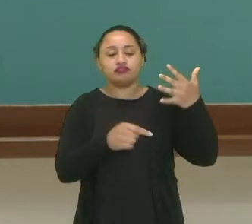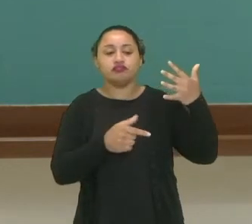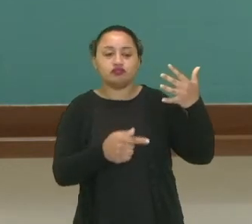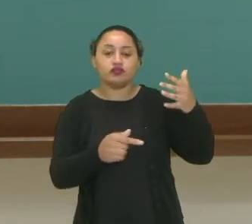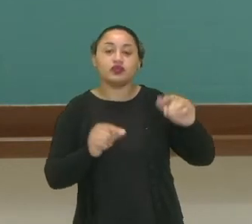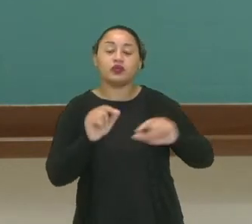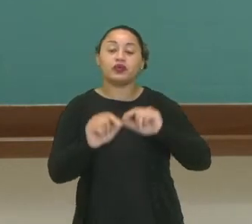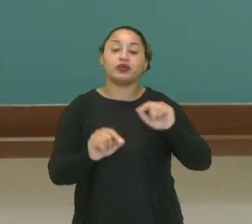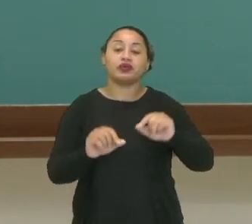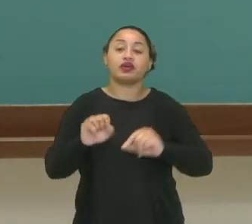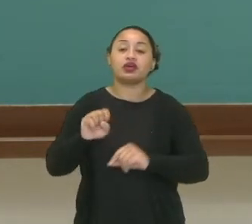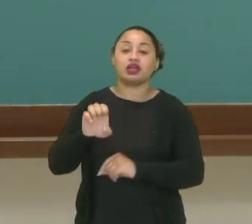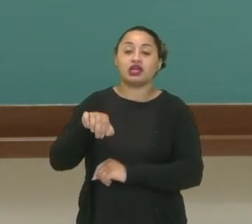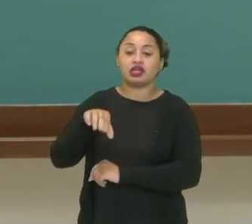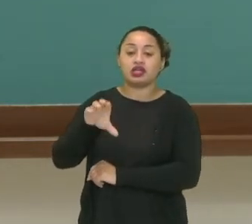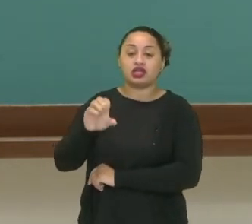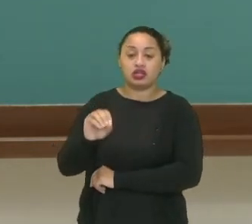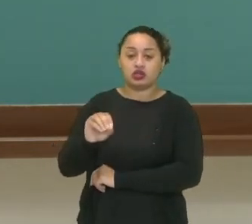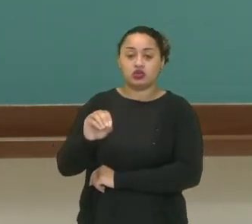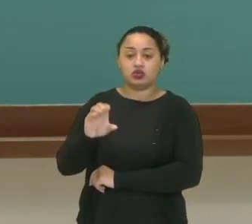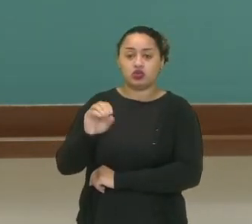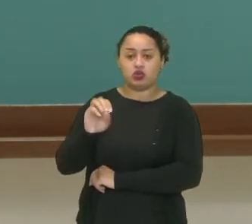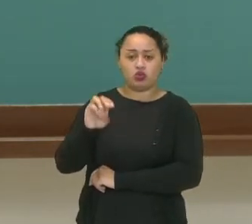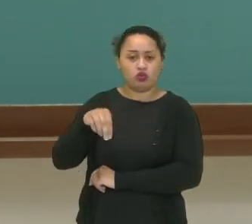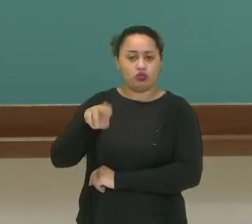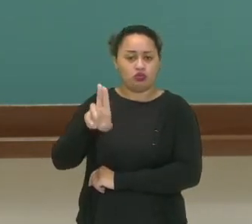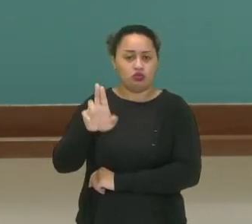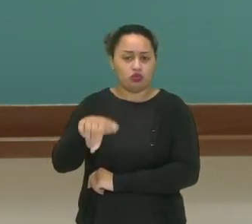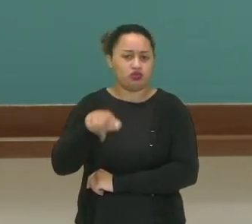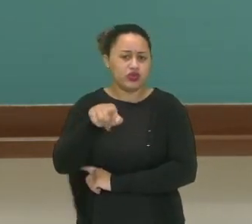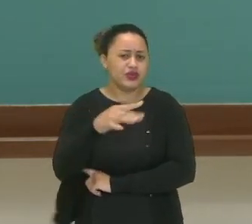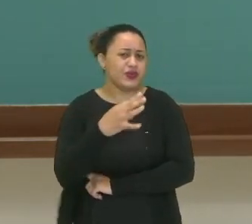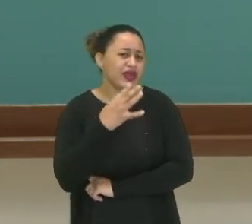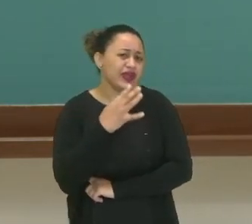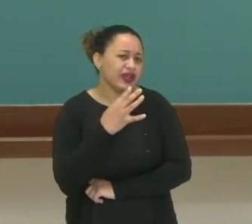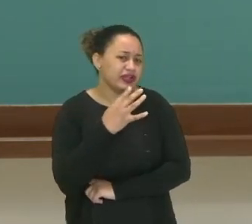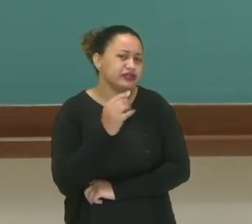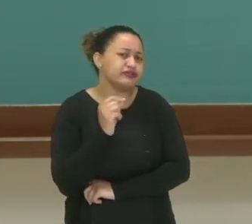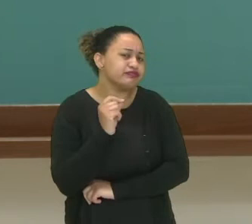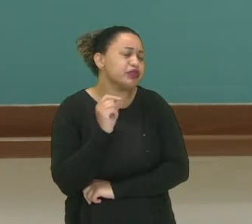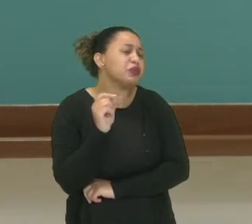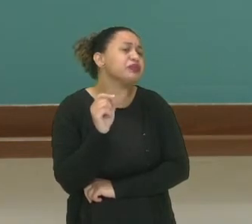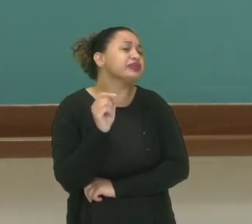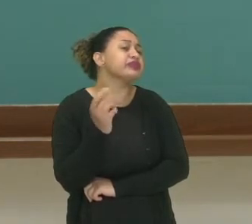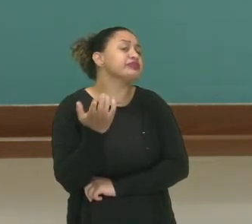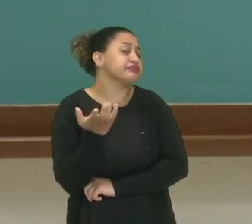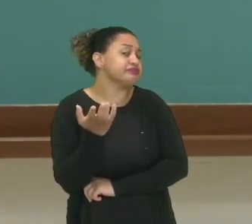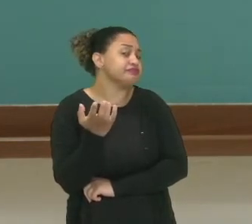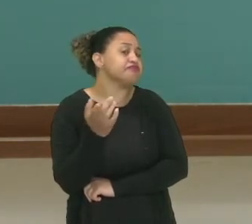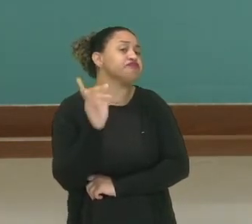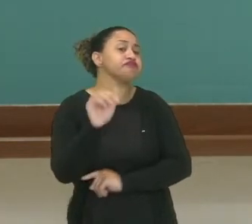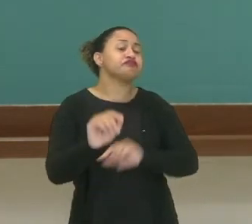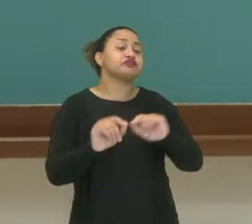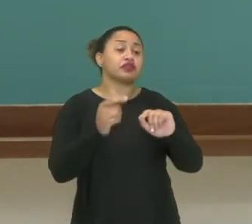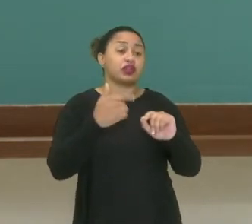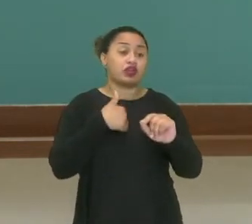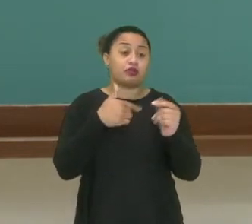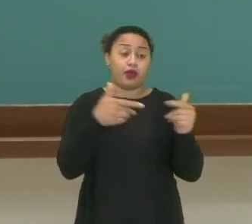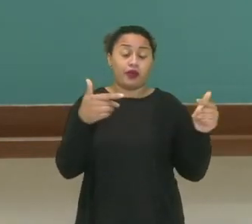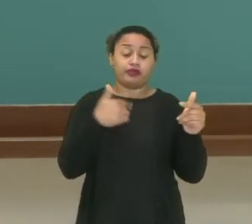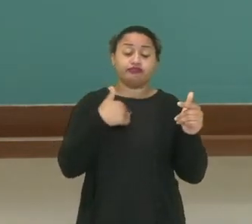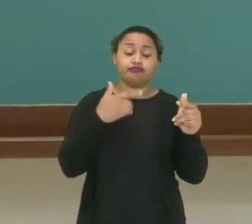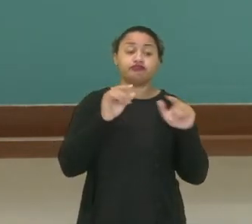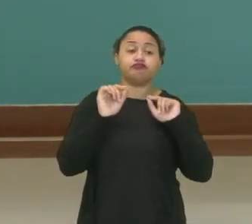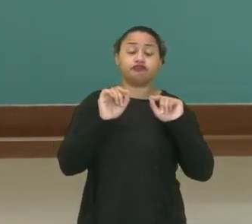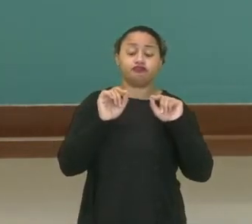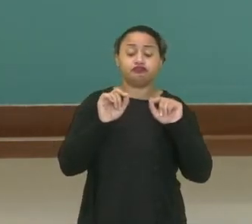senso comum. Você já ouviu falar em senso comum? Senso comum é uma afirmação